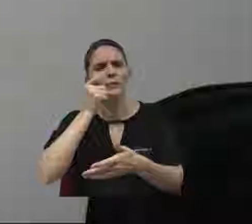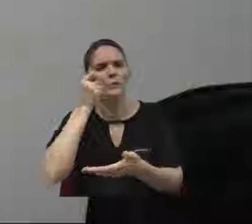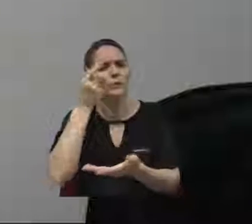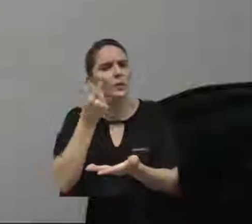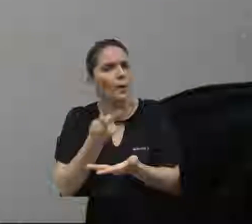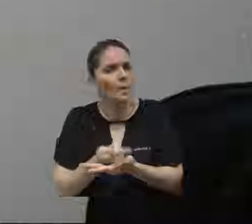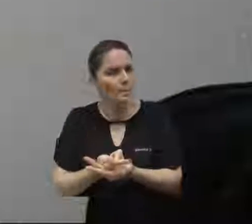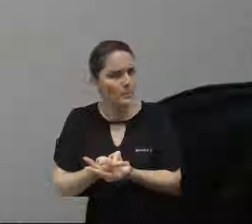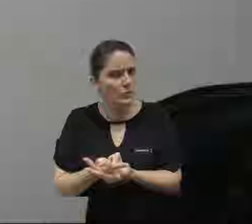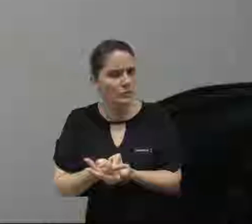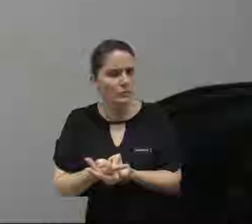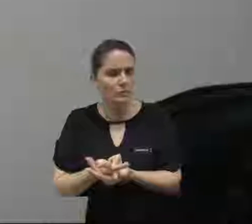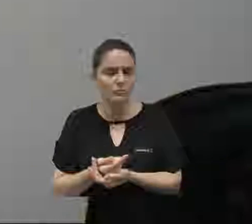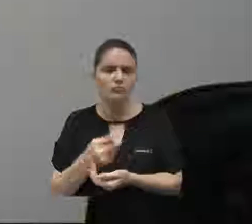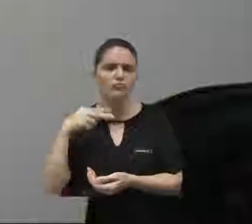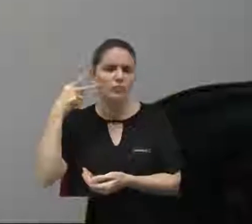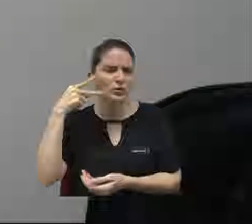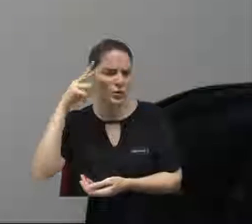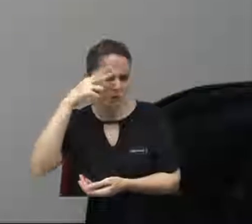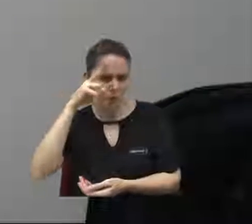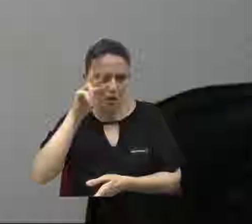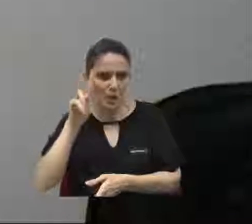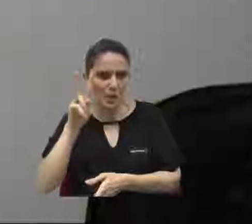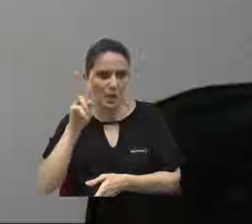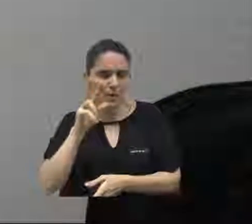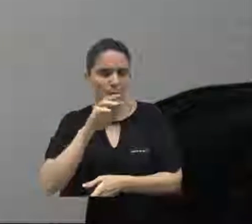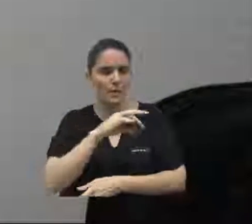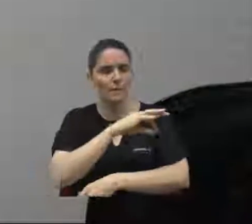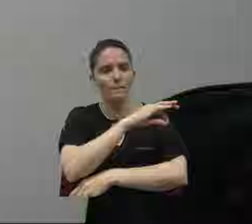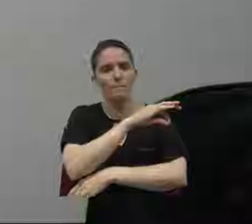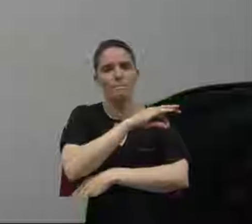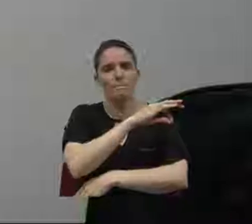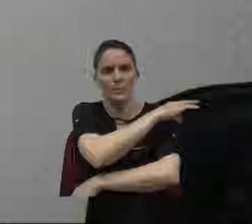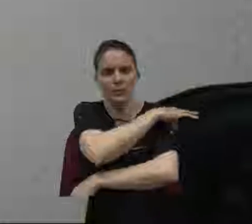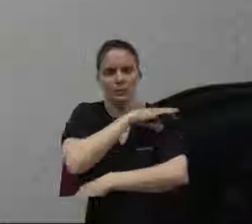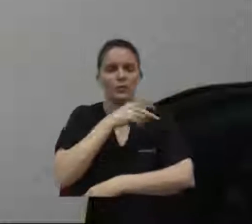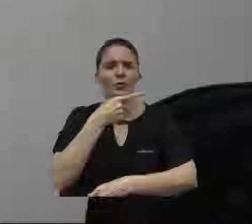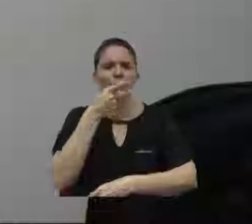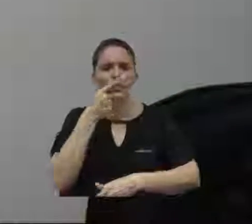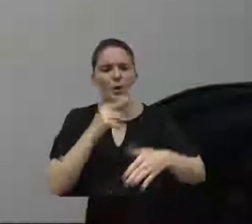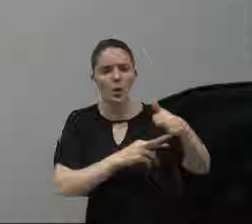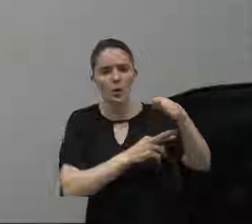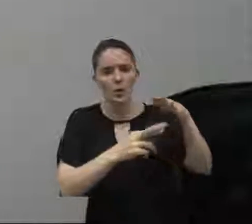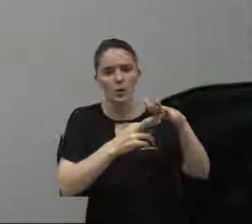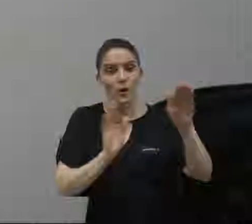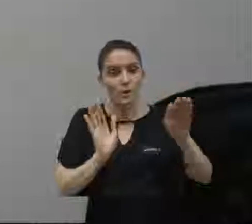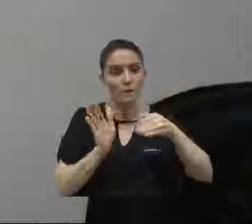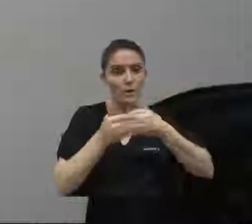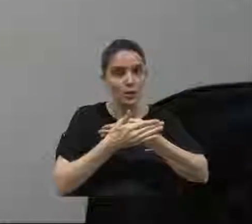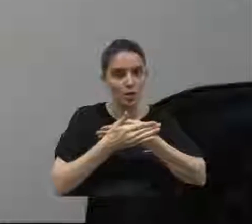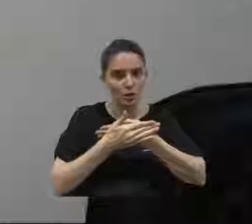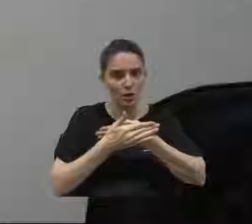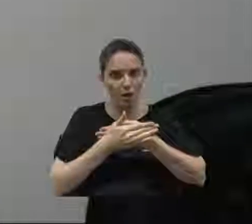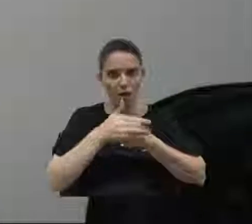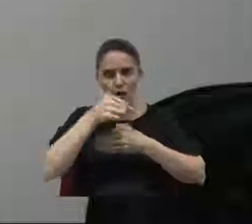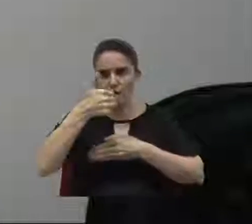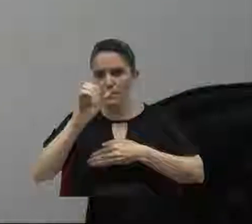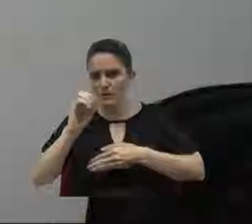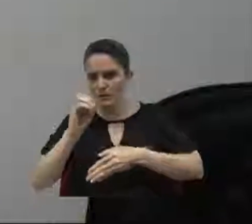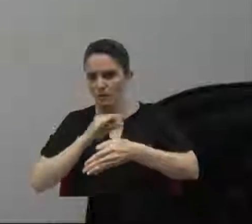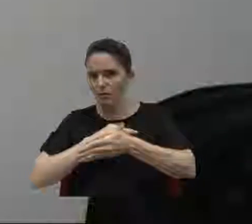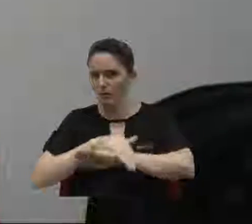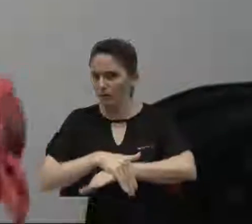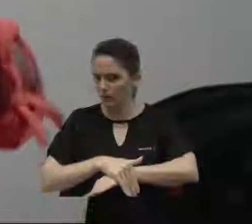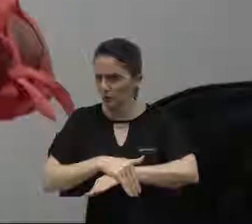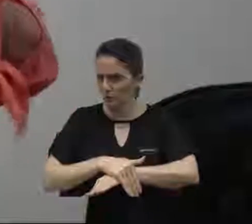nobres vereadores, que o prefeito disse que ia fechar às 10 a rodoviária, aí eu vim com esse questionamento aqui, muitas pessoas me procuraram, porque ele